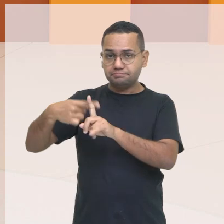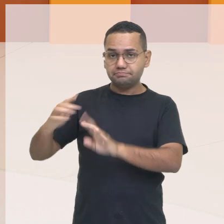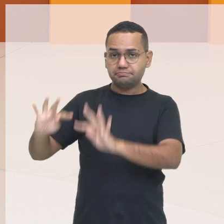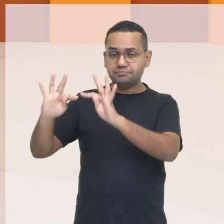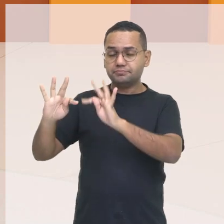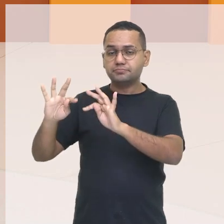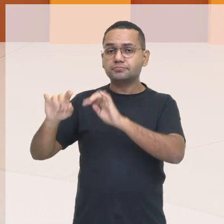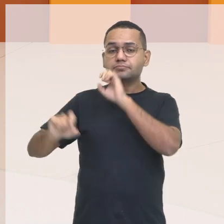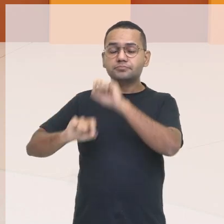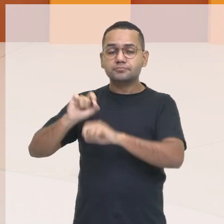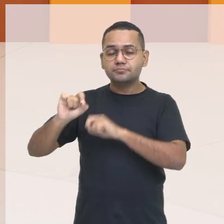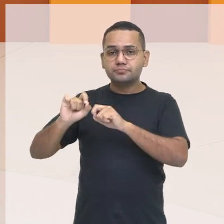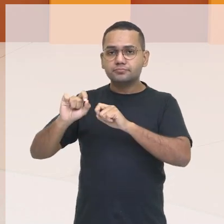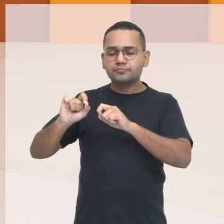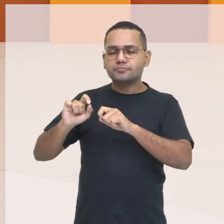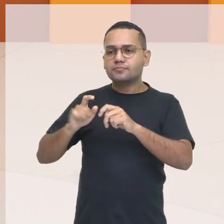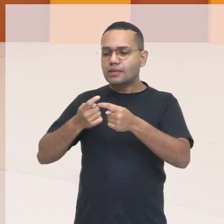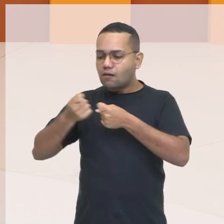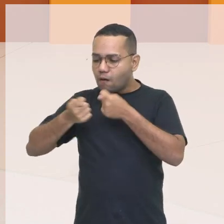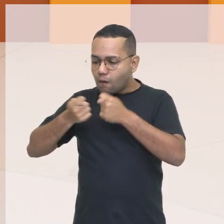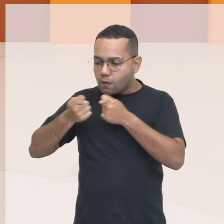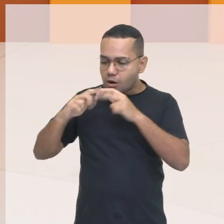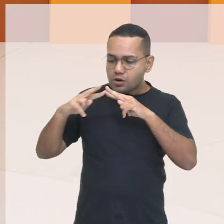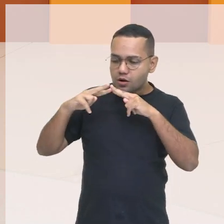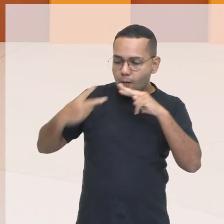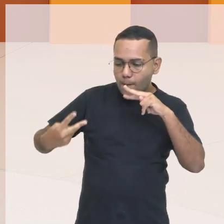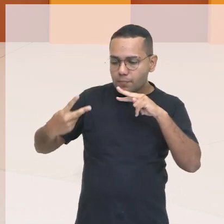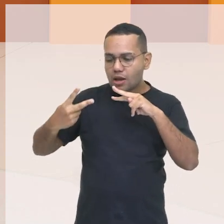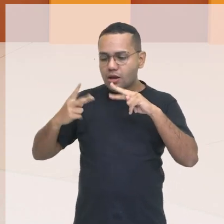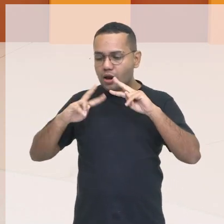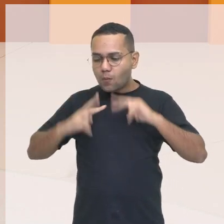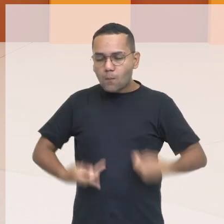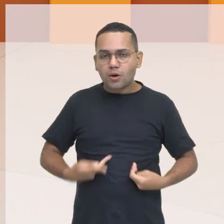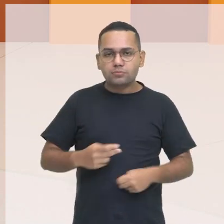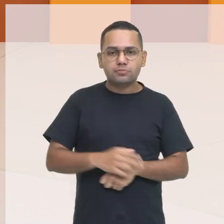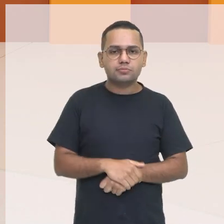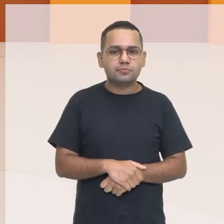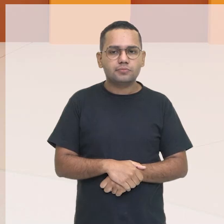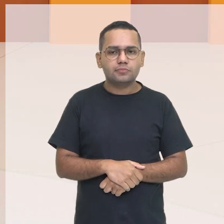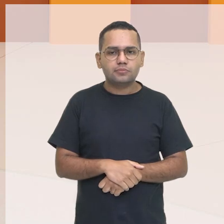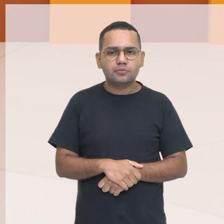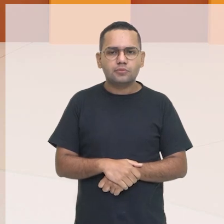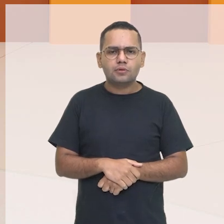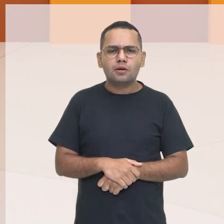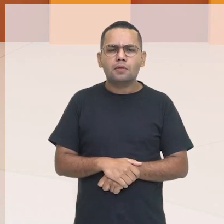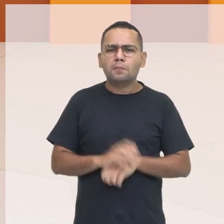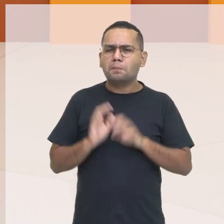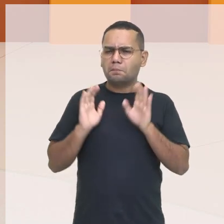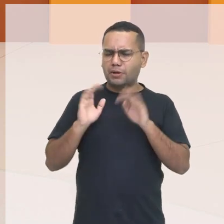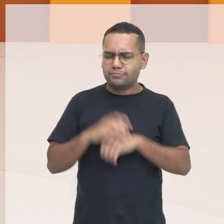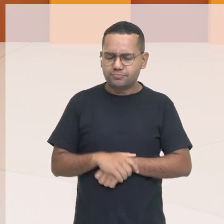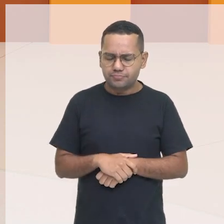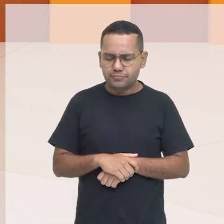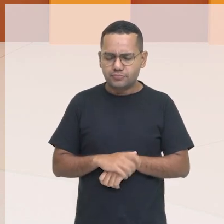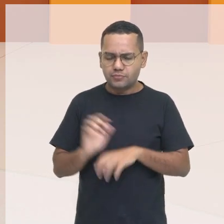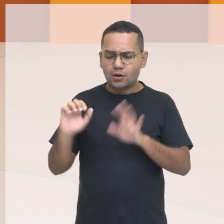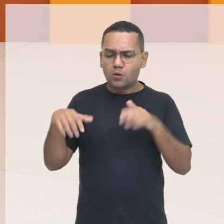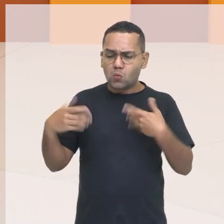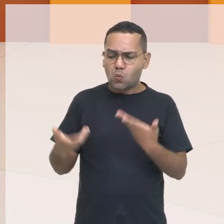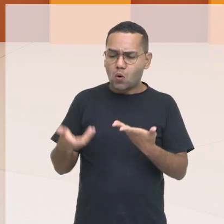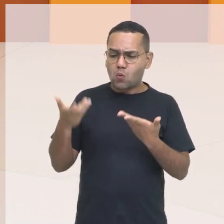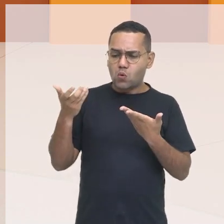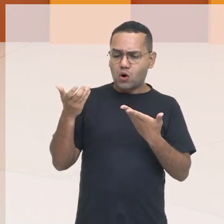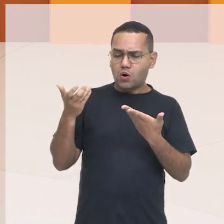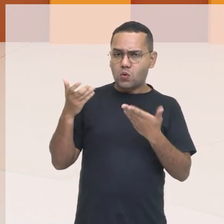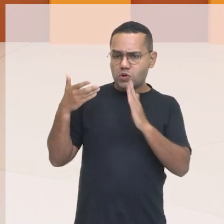humana. Então, até onde ela pode ir, a ciência? Qual é o limite? Onde tem que